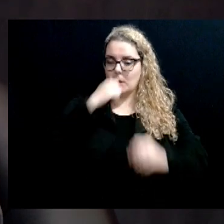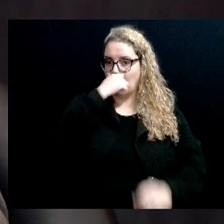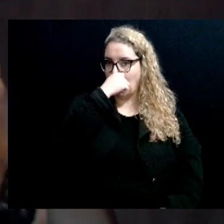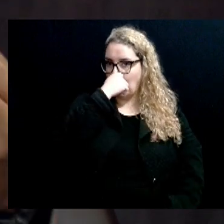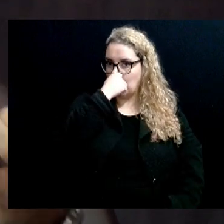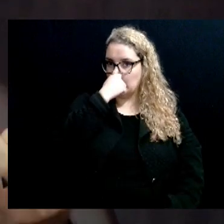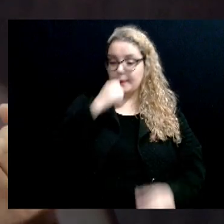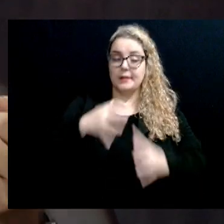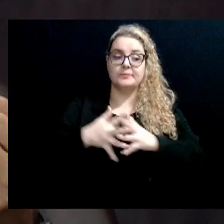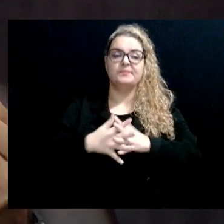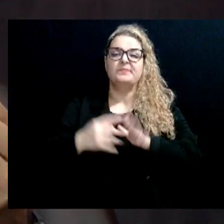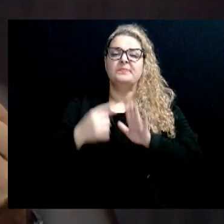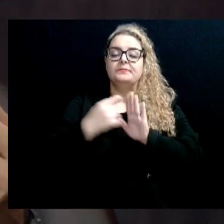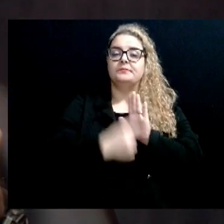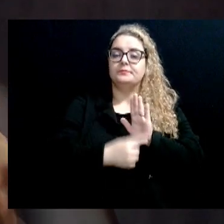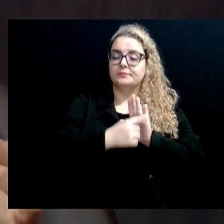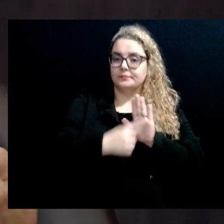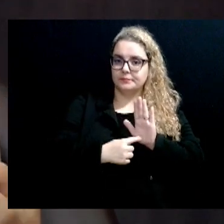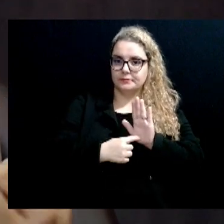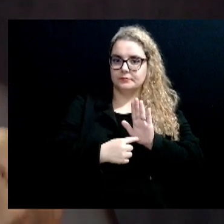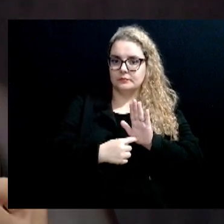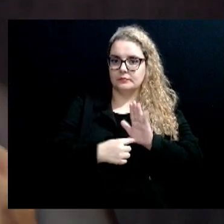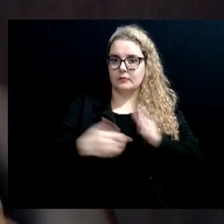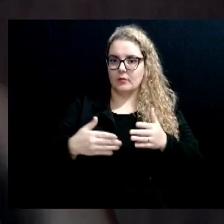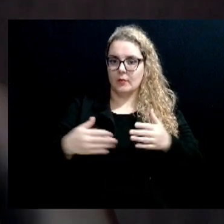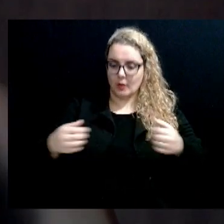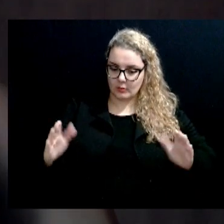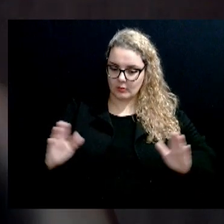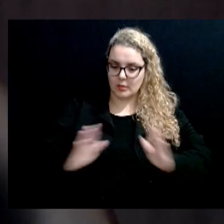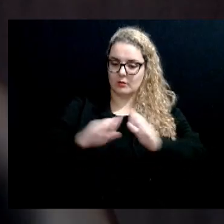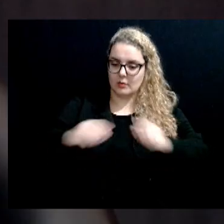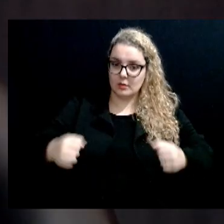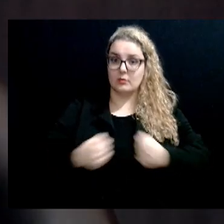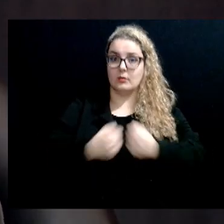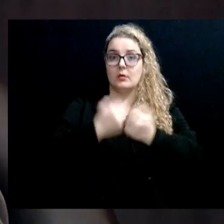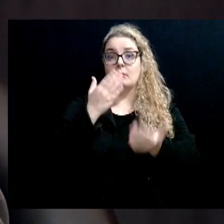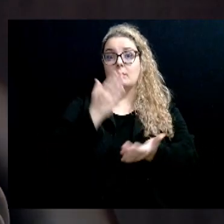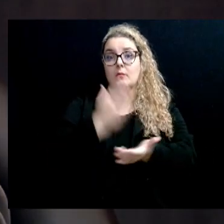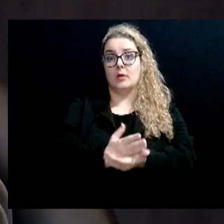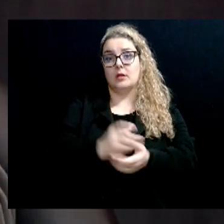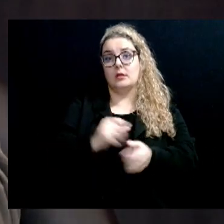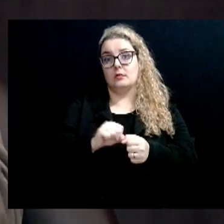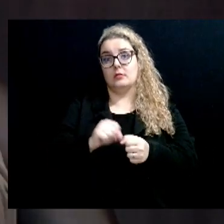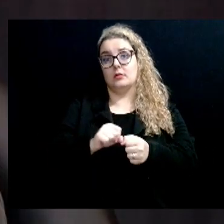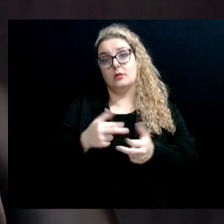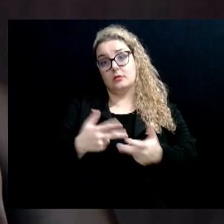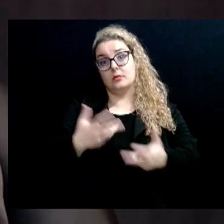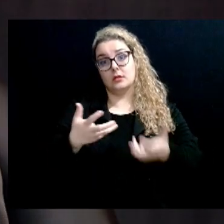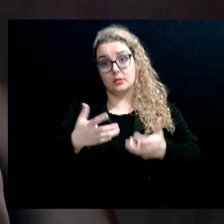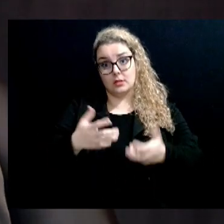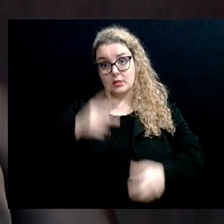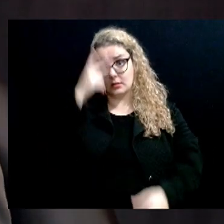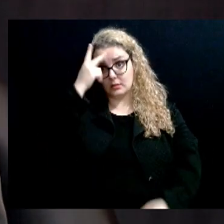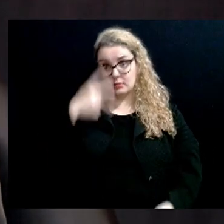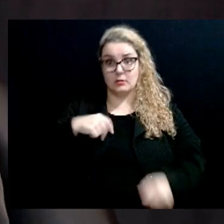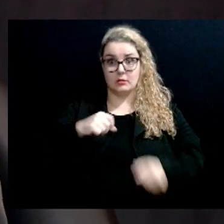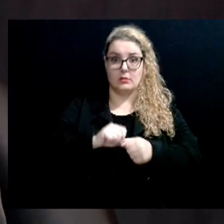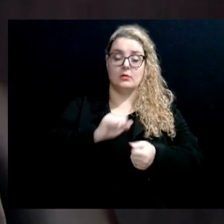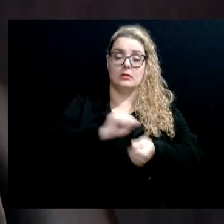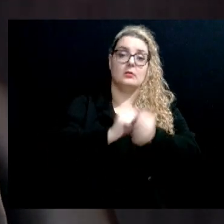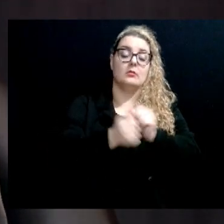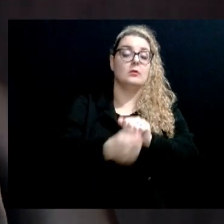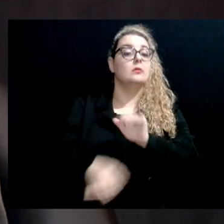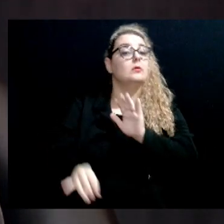você, para evitar aquele conflito, você deixa de fazer o que você realmente queria fazer. Então você vai adaptando a sua identidade para o que o